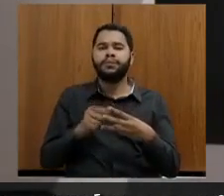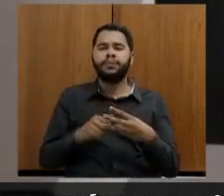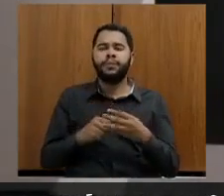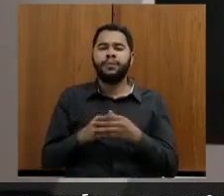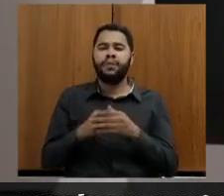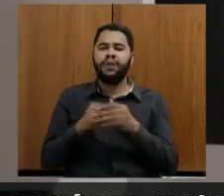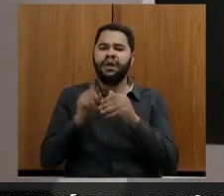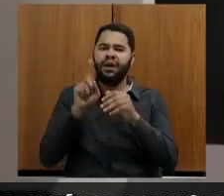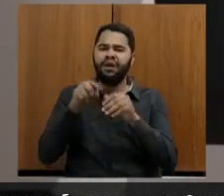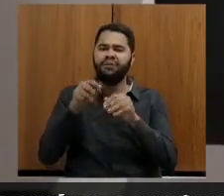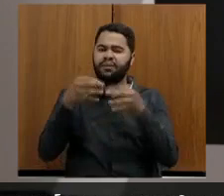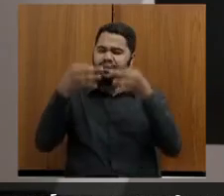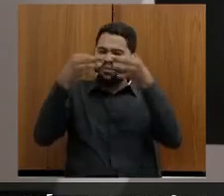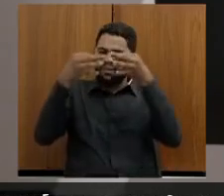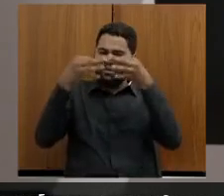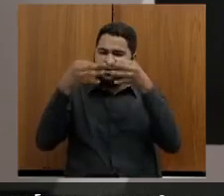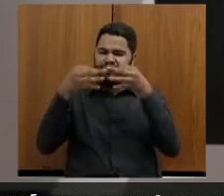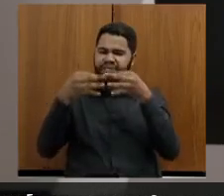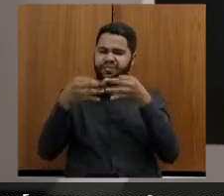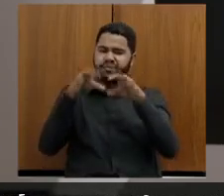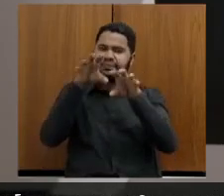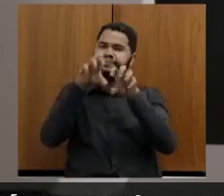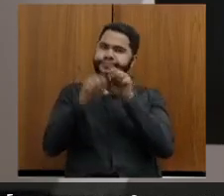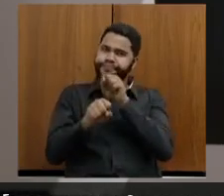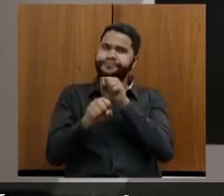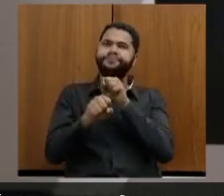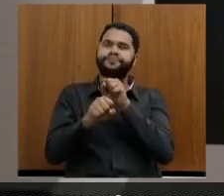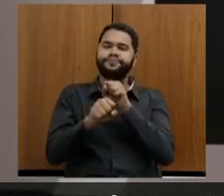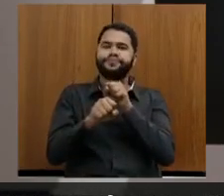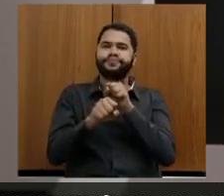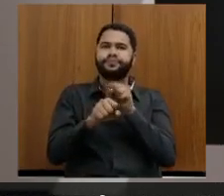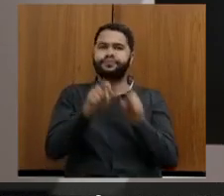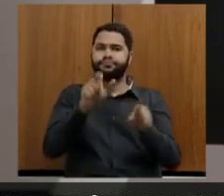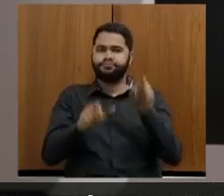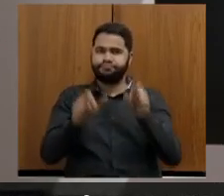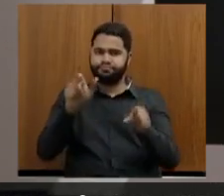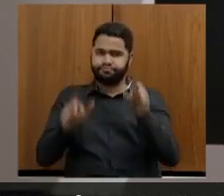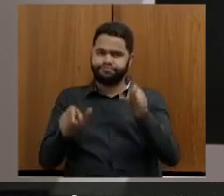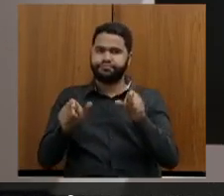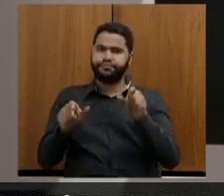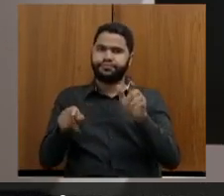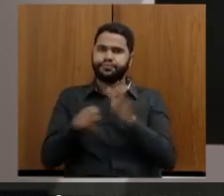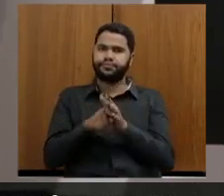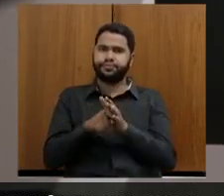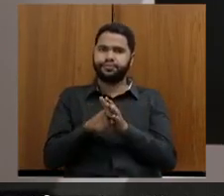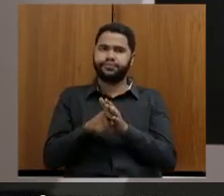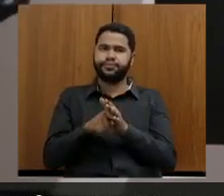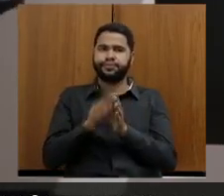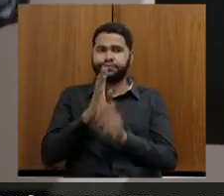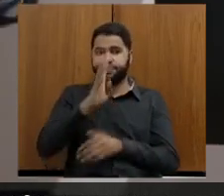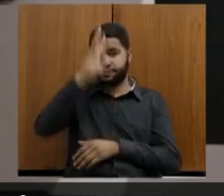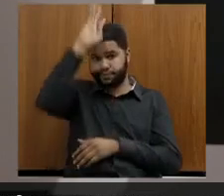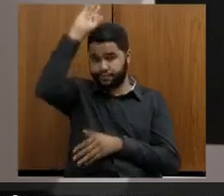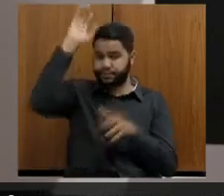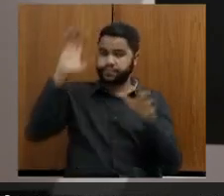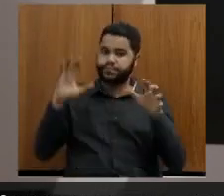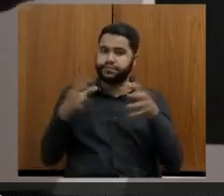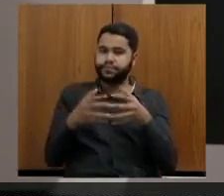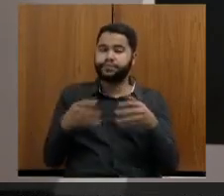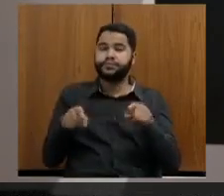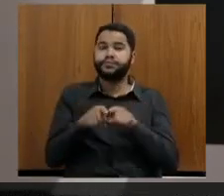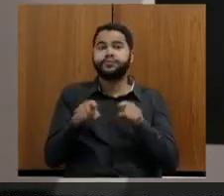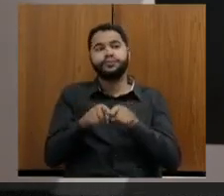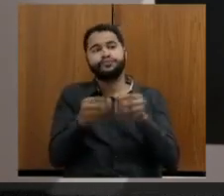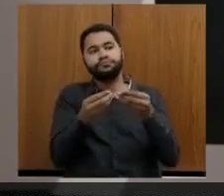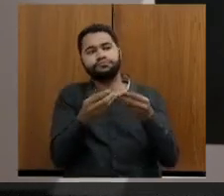é a própria dignidade na formação dos homens do Corpo de Bombeiros a questão da geração